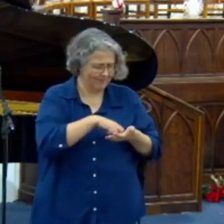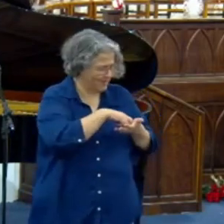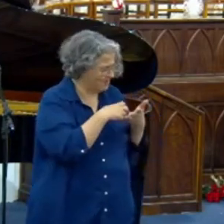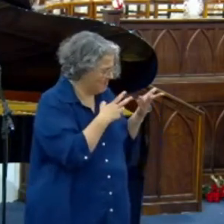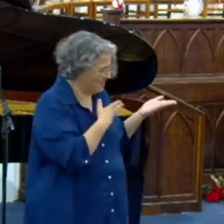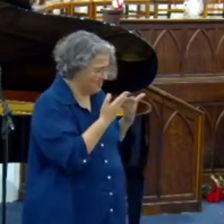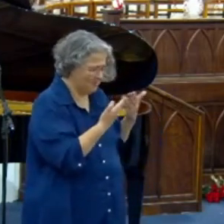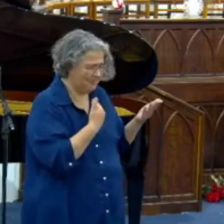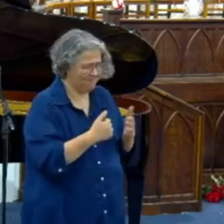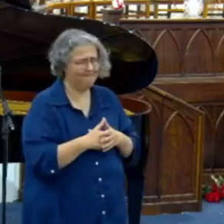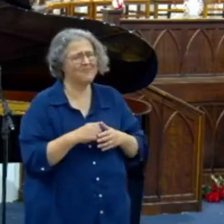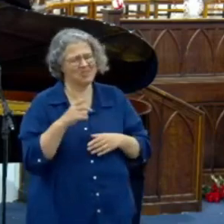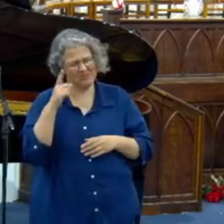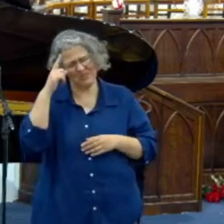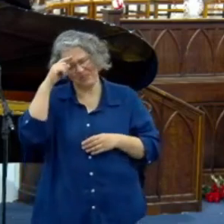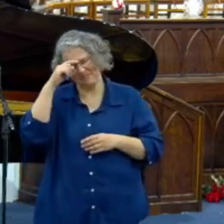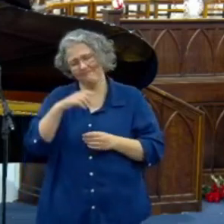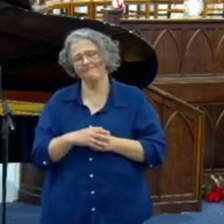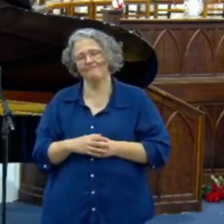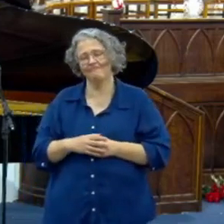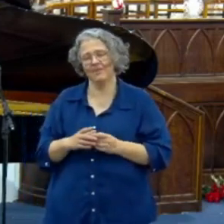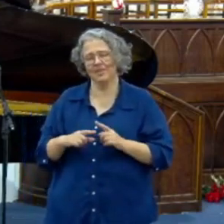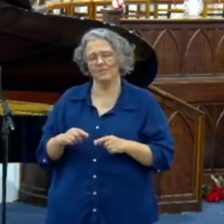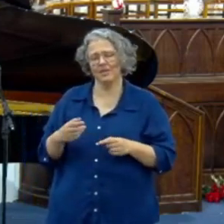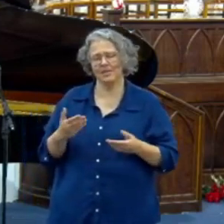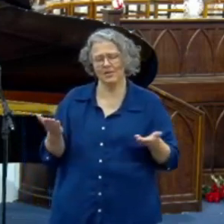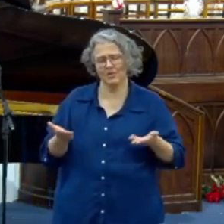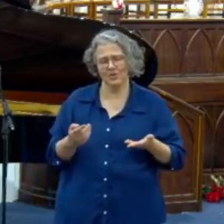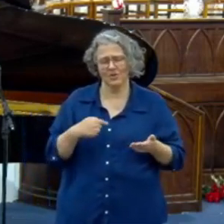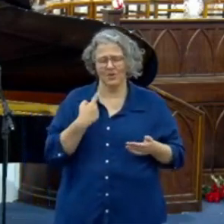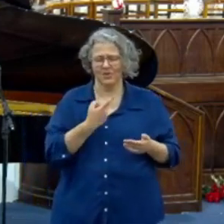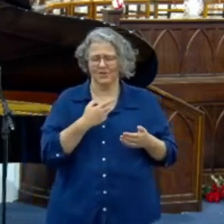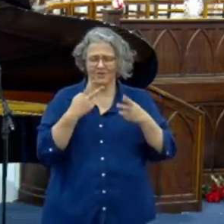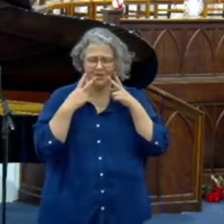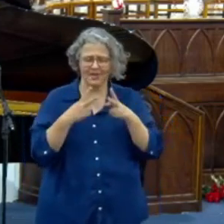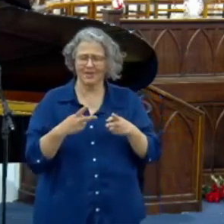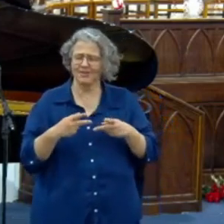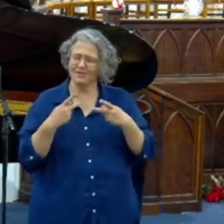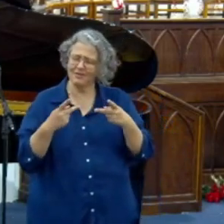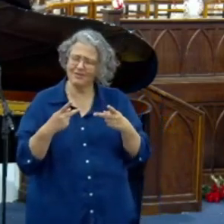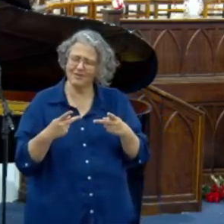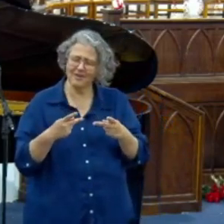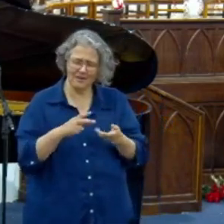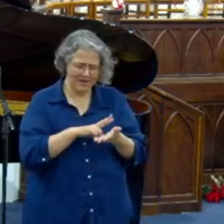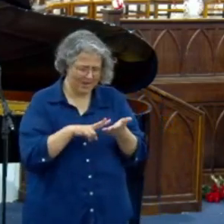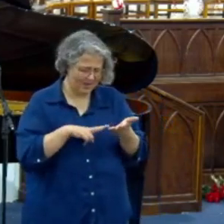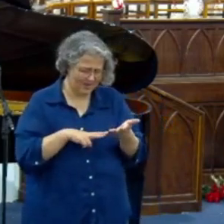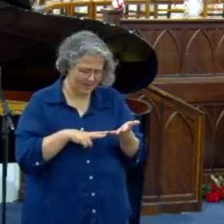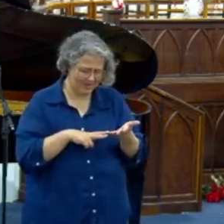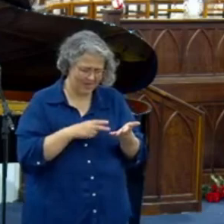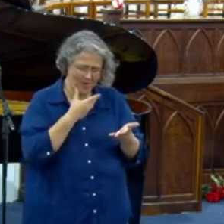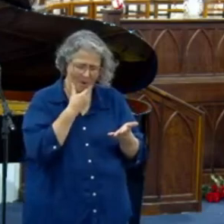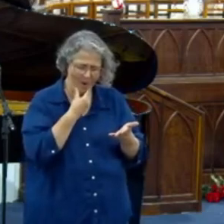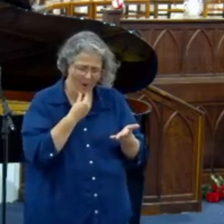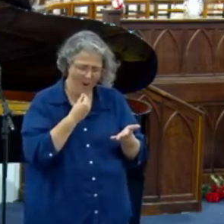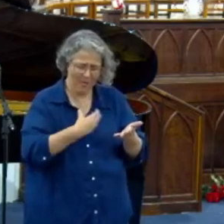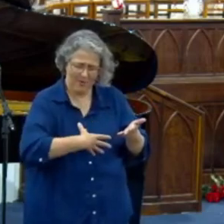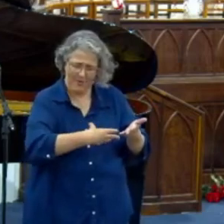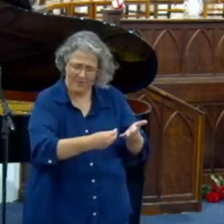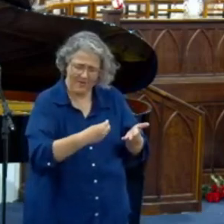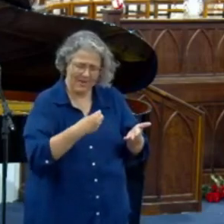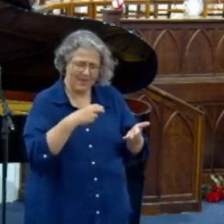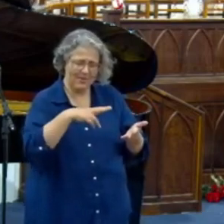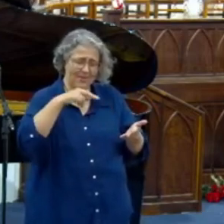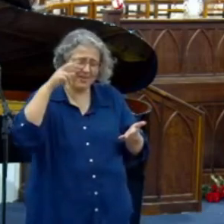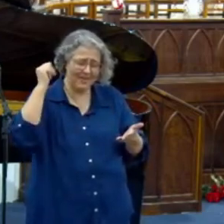Espírito, para que hoje e nossos filhos e nossos netos possam ler e perceber o